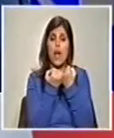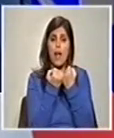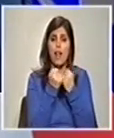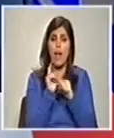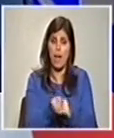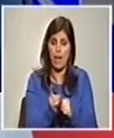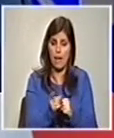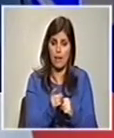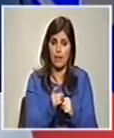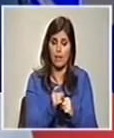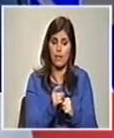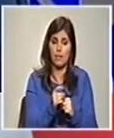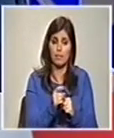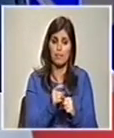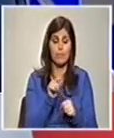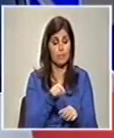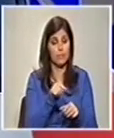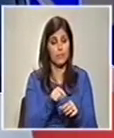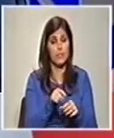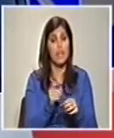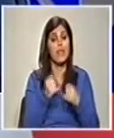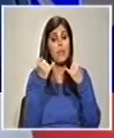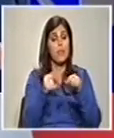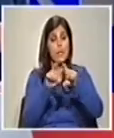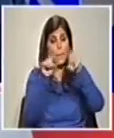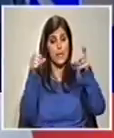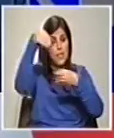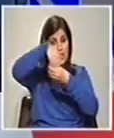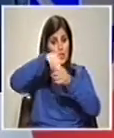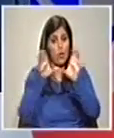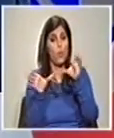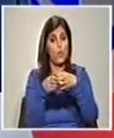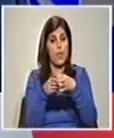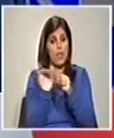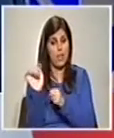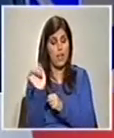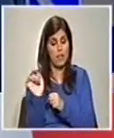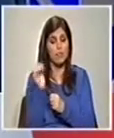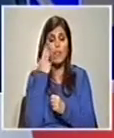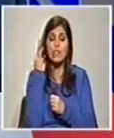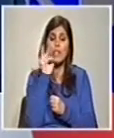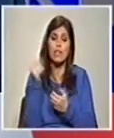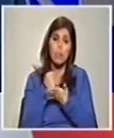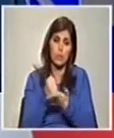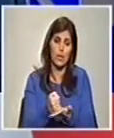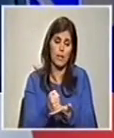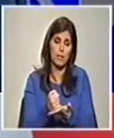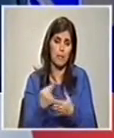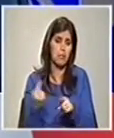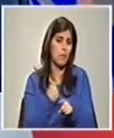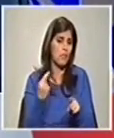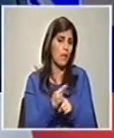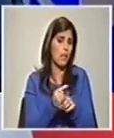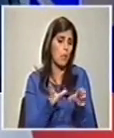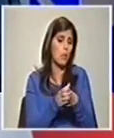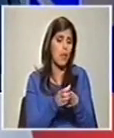mais, isto, e depois a empresa, inserida na comunidade em que está, procura apoiar iniciativas dessa comunidade